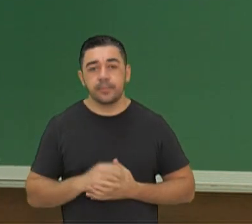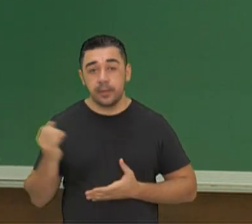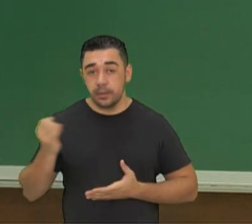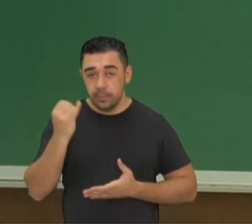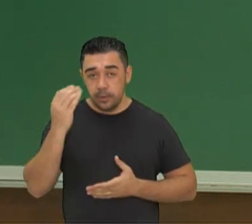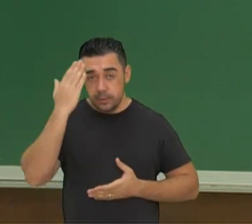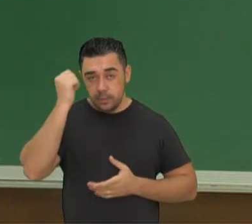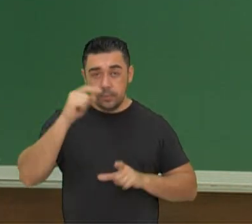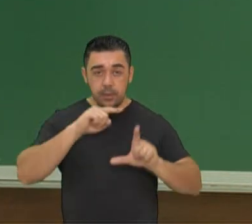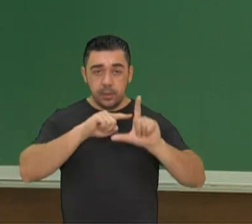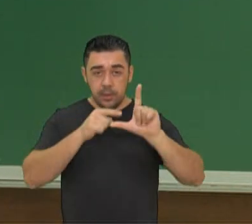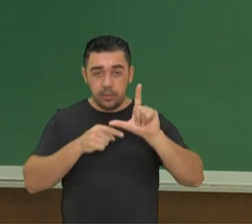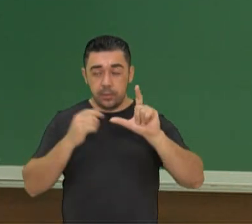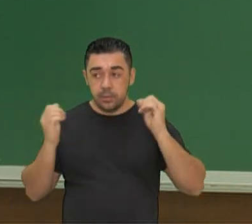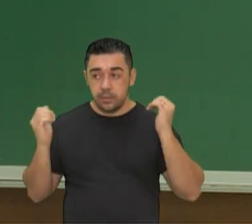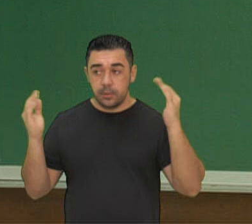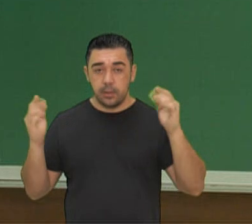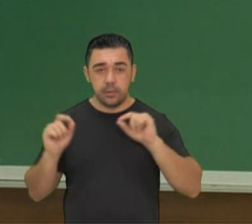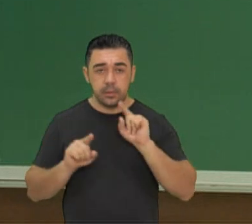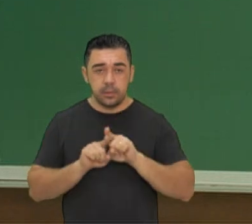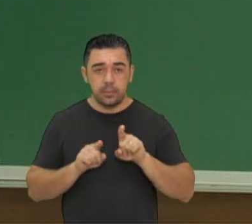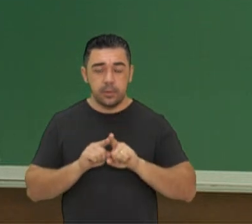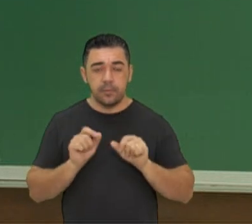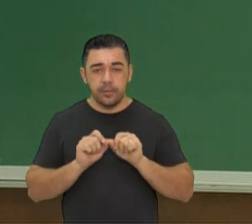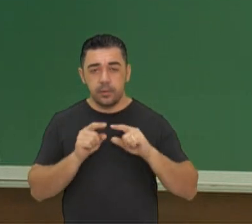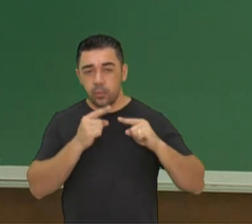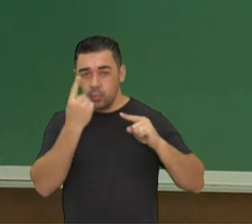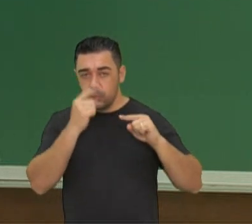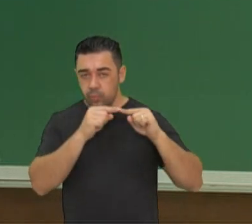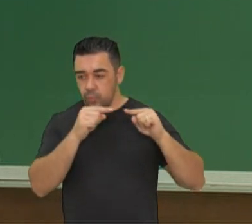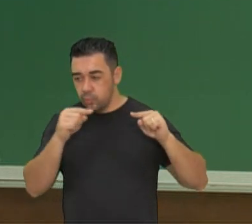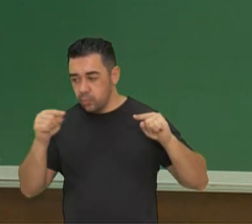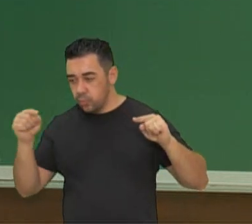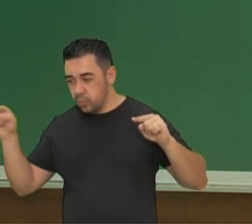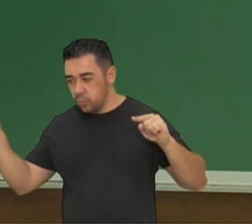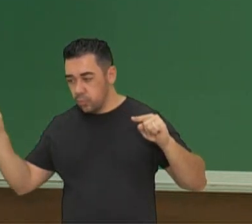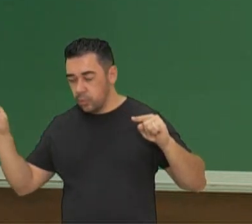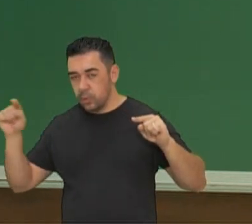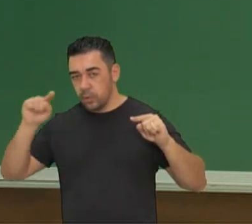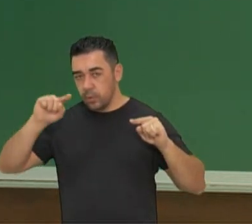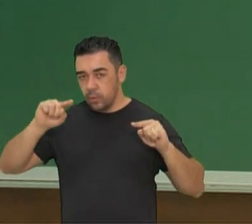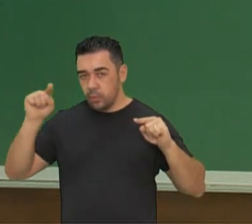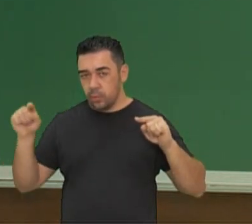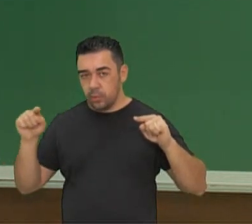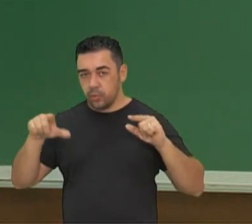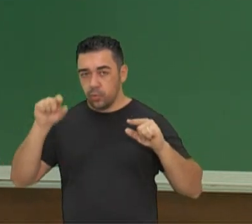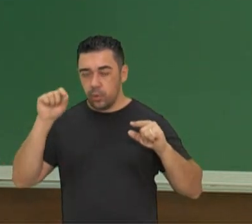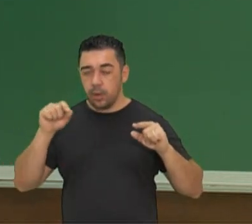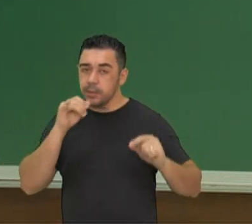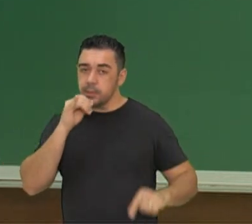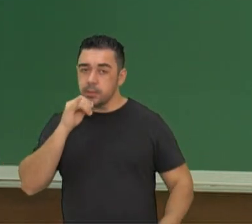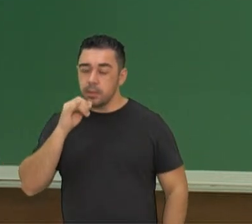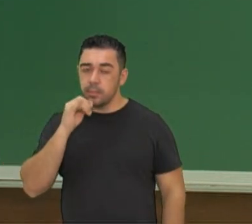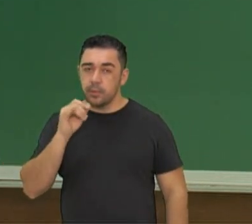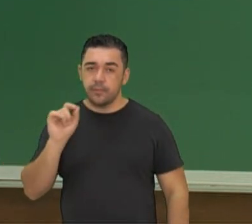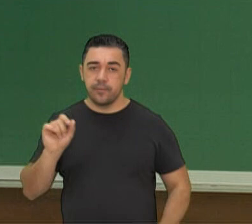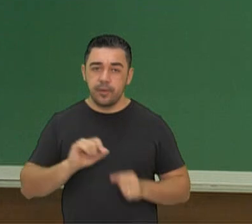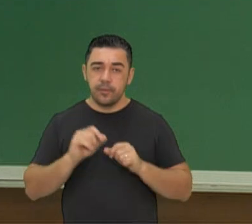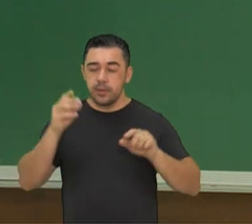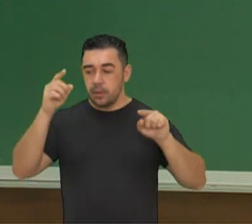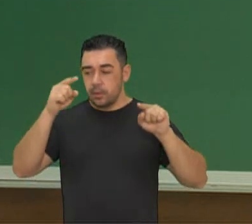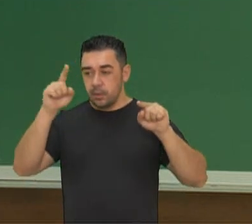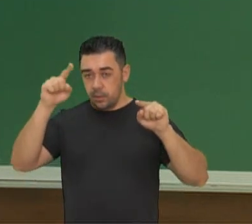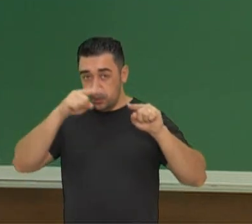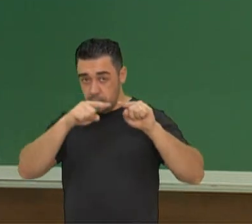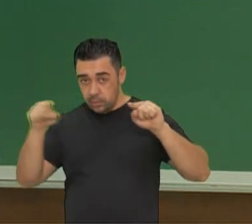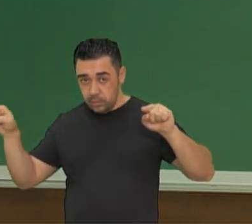ângulo externo deve ser construído prolongando-se um dos lados, adotando-se um sentido de giro. Ou você vai prolongar os lados